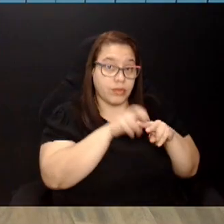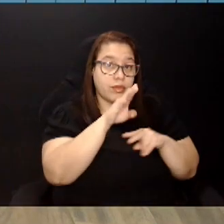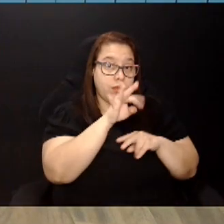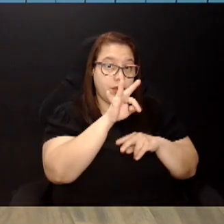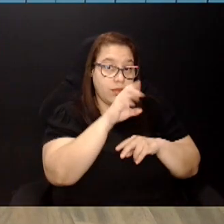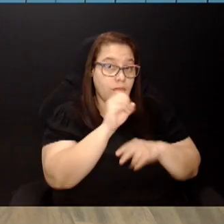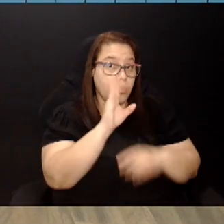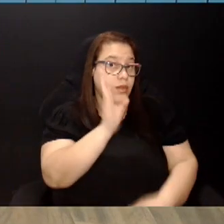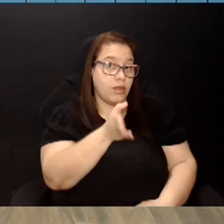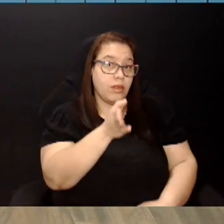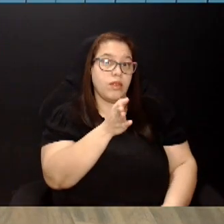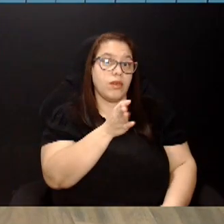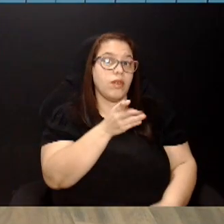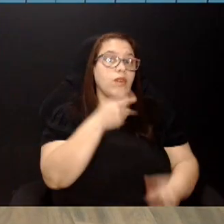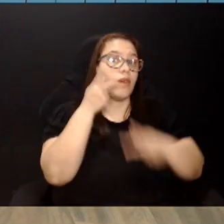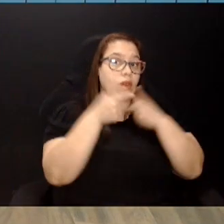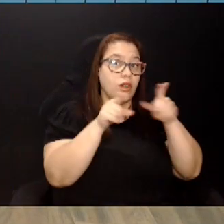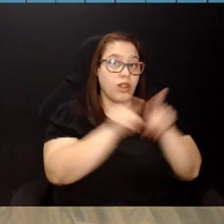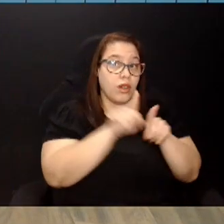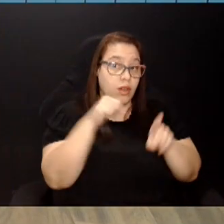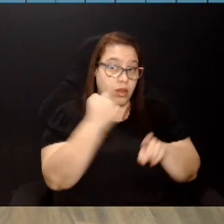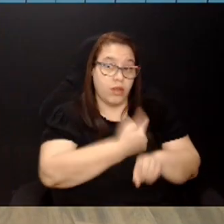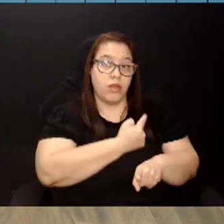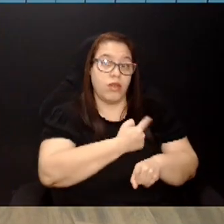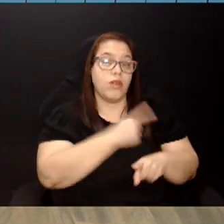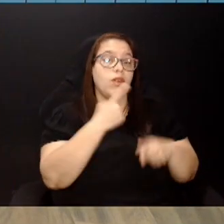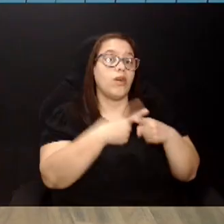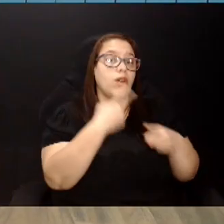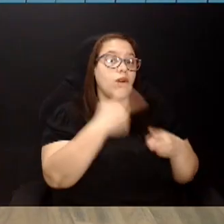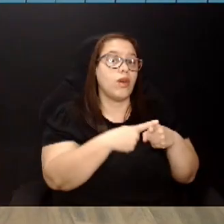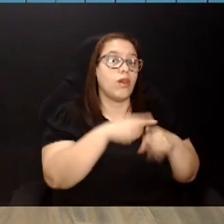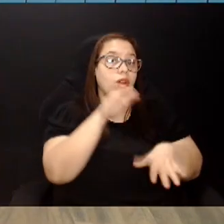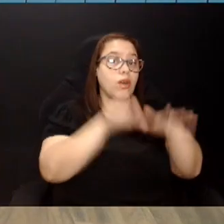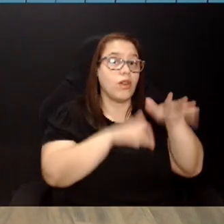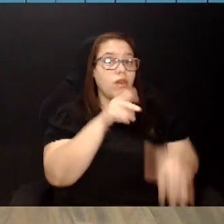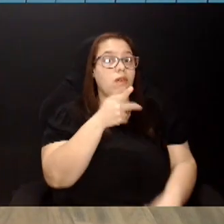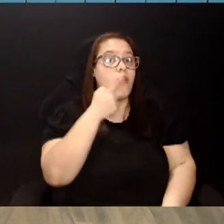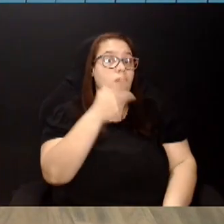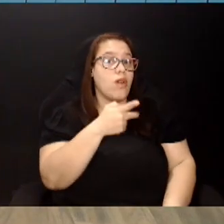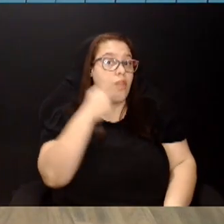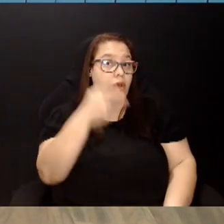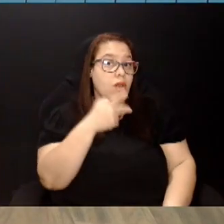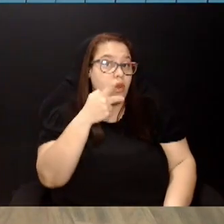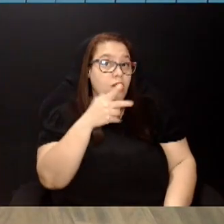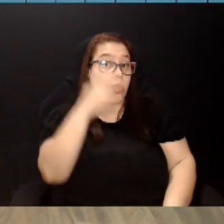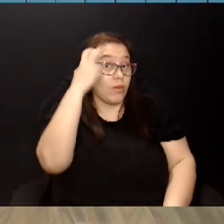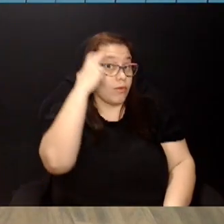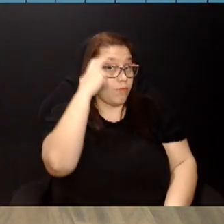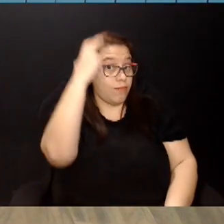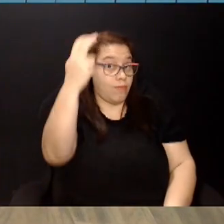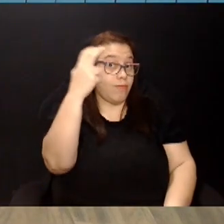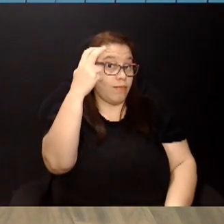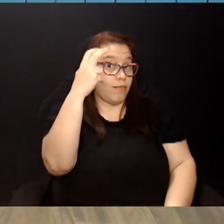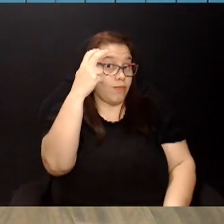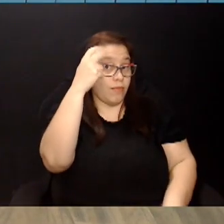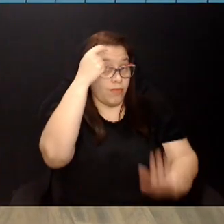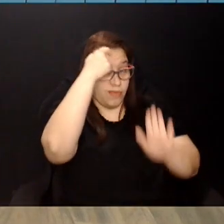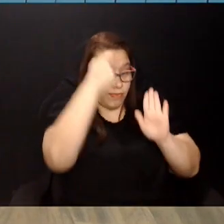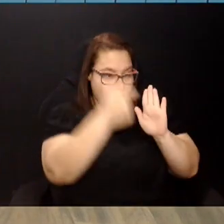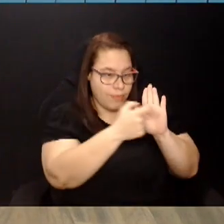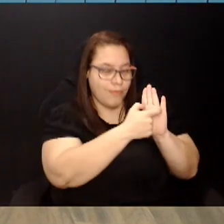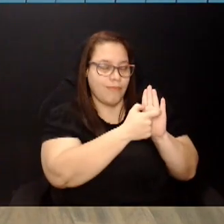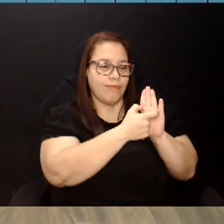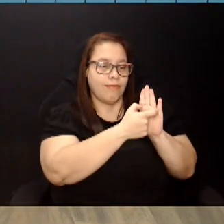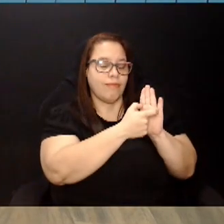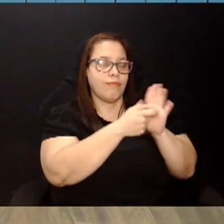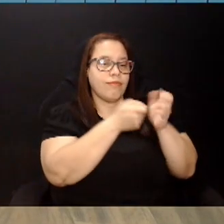que você diga aqui para a gente, porque muito se fala sobre inteligência artificial. E aí eu quero saber